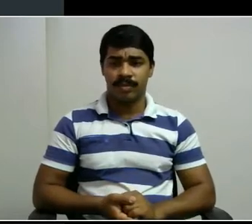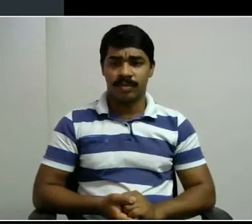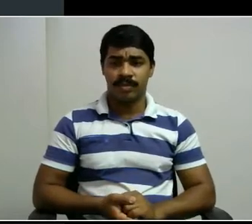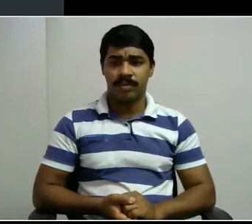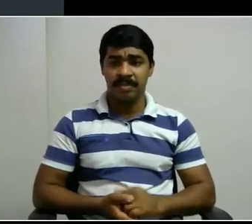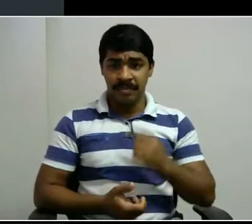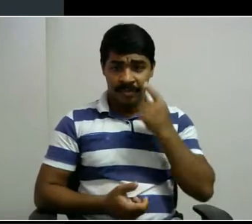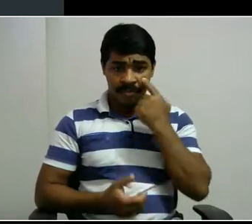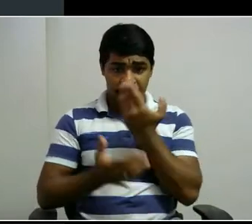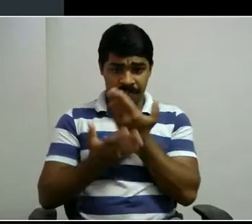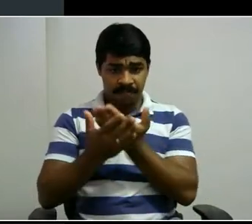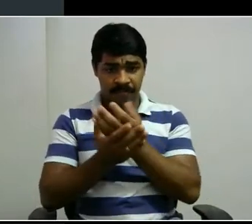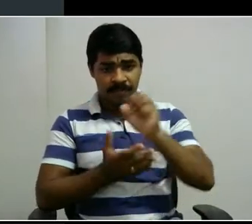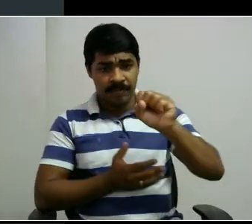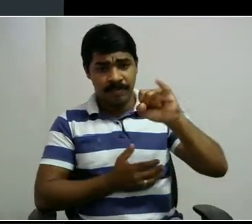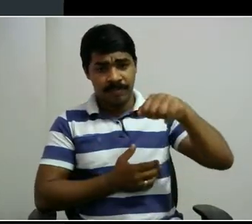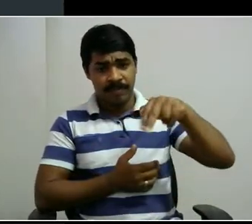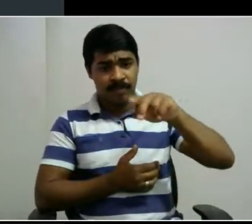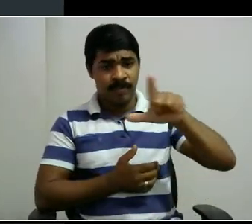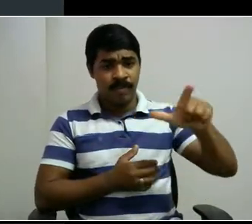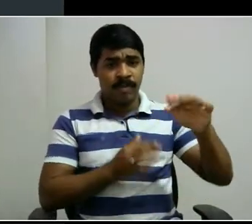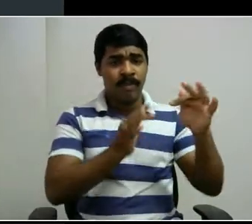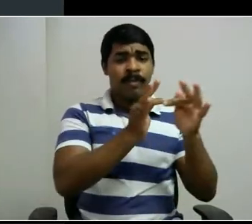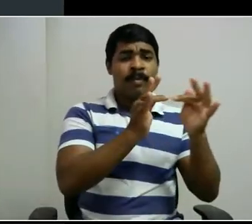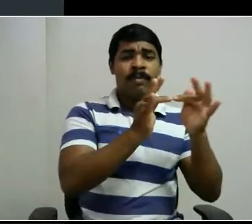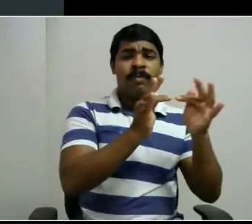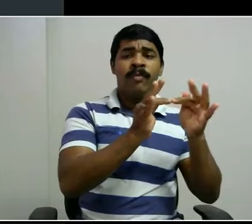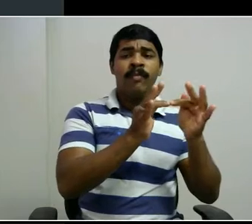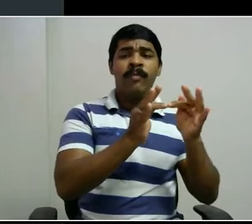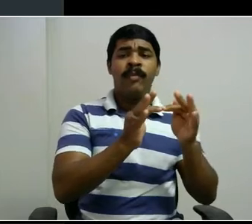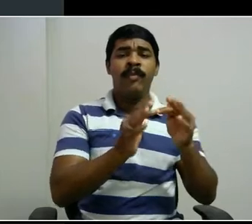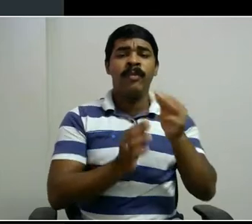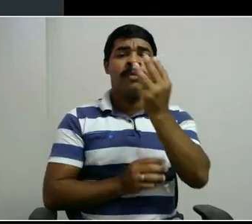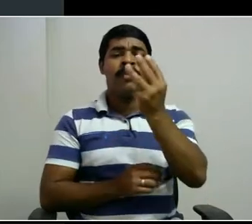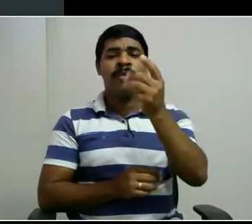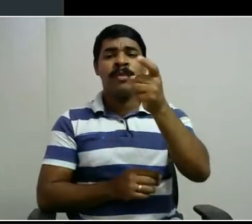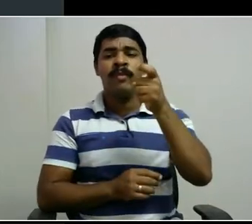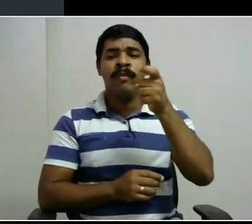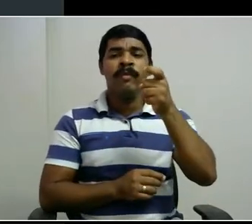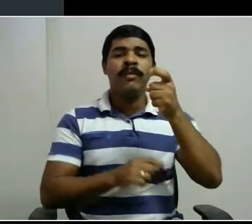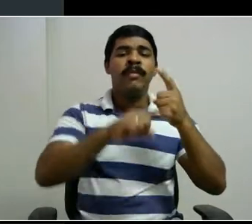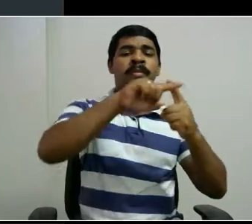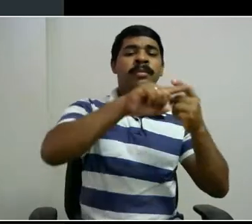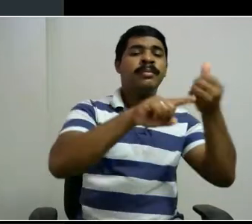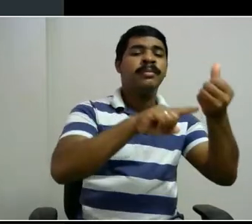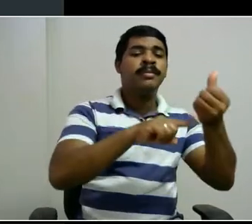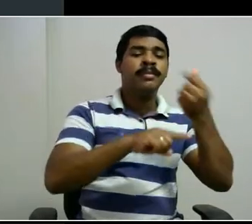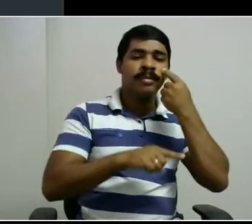função 3x mais 6. Tá? Fazer aqui agora sim é com a caneta.